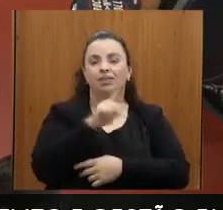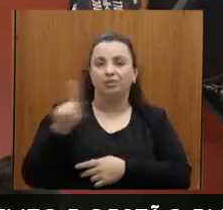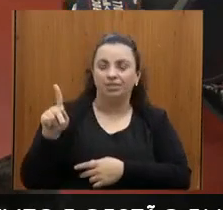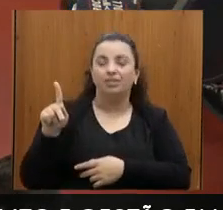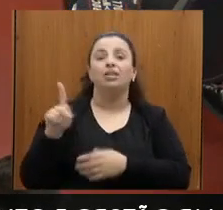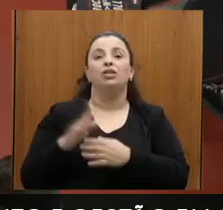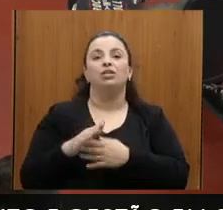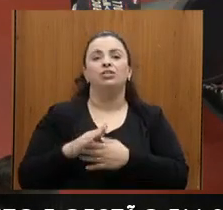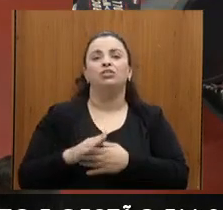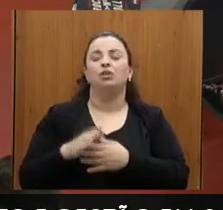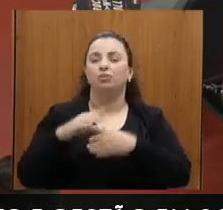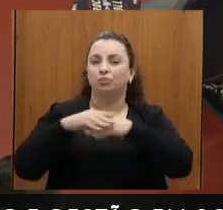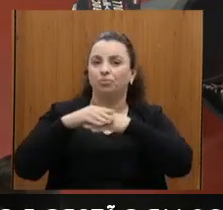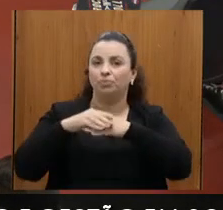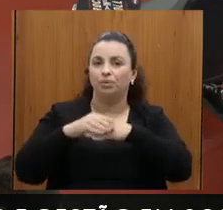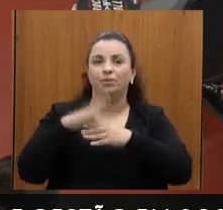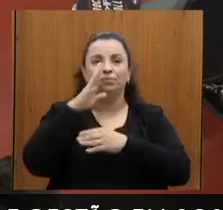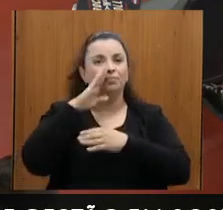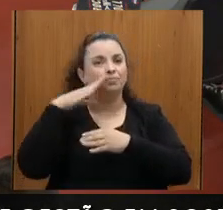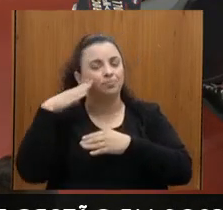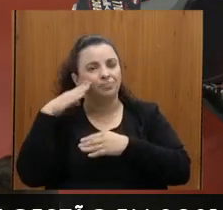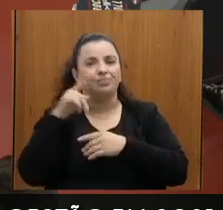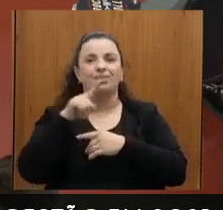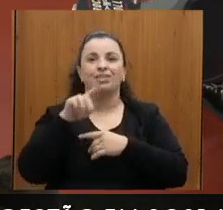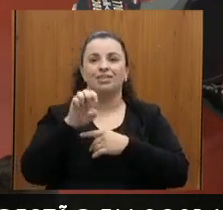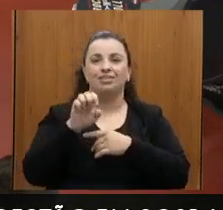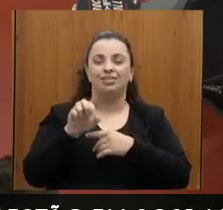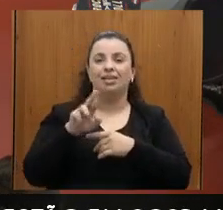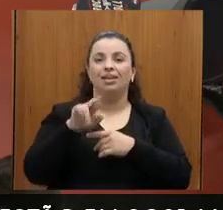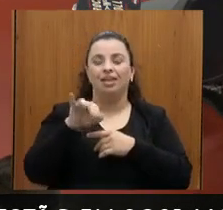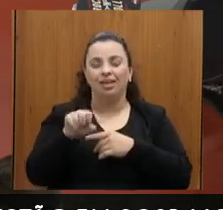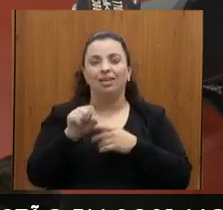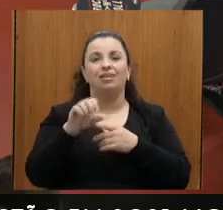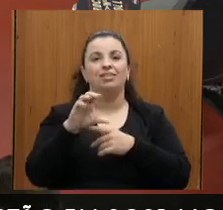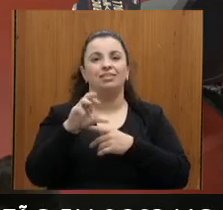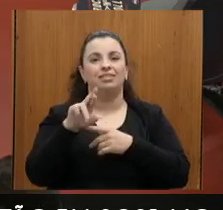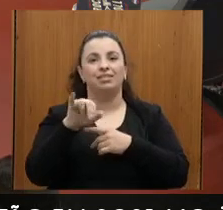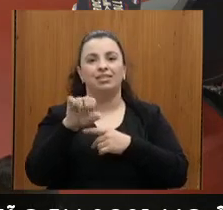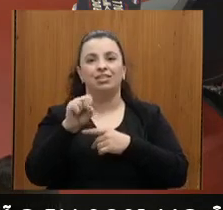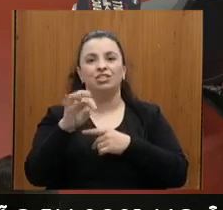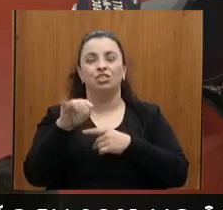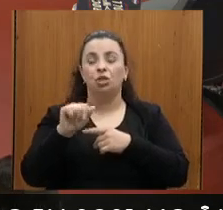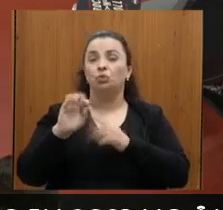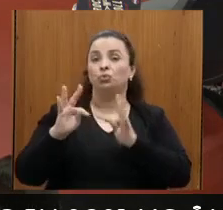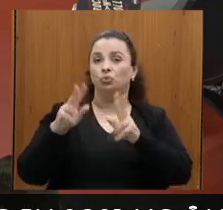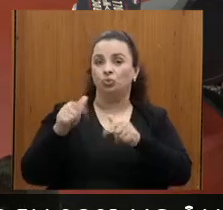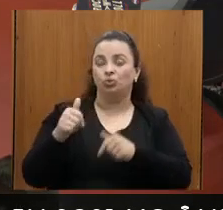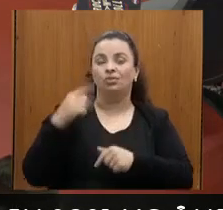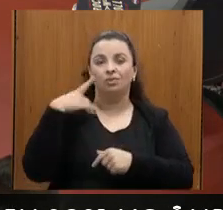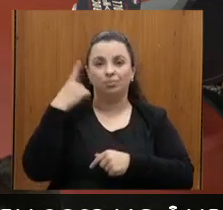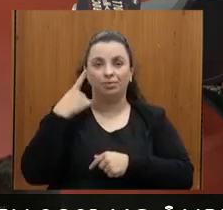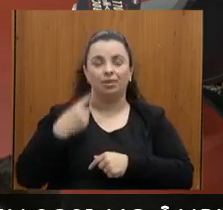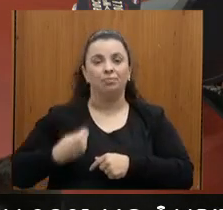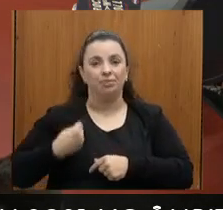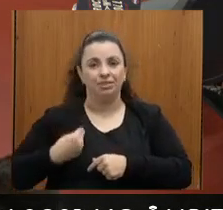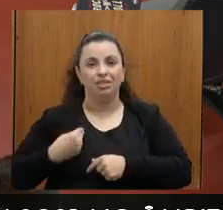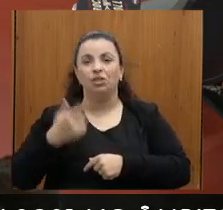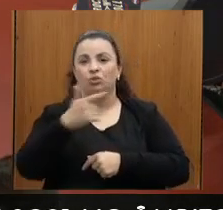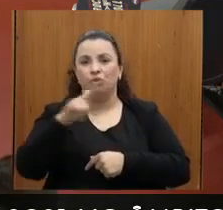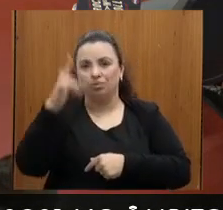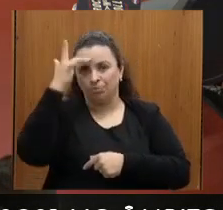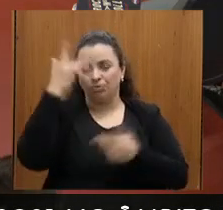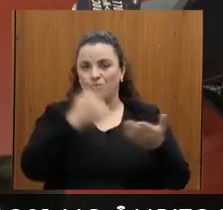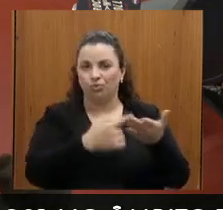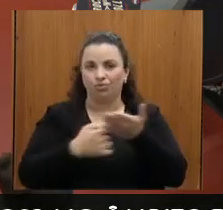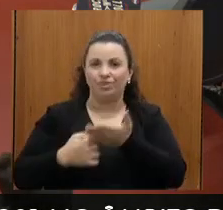Reis, deputado Cristiano, aqui presente, todos aqui presentes nessa audiência, a secretária